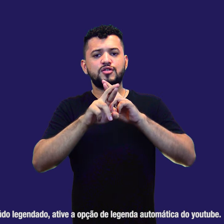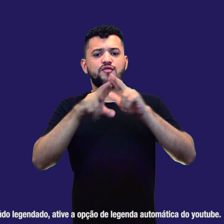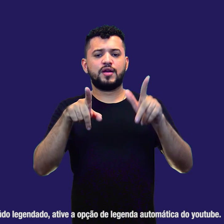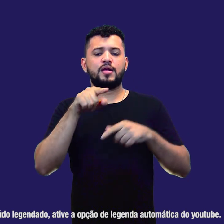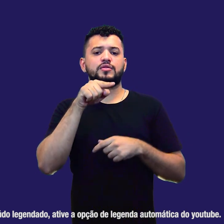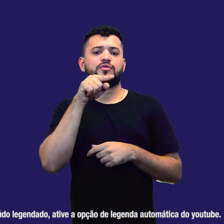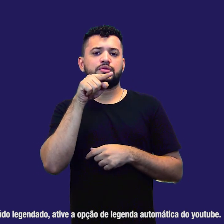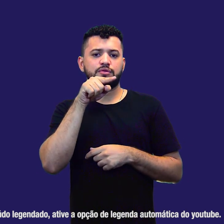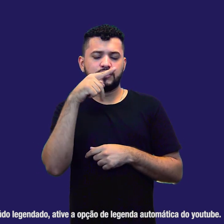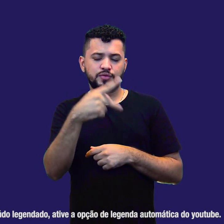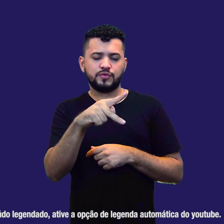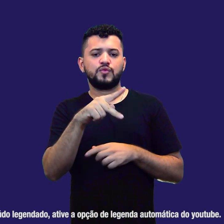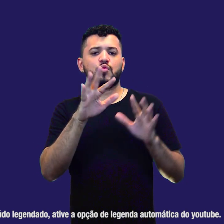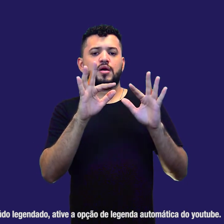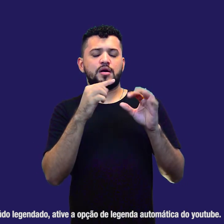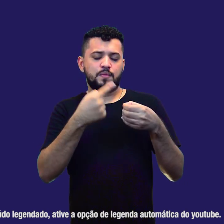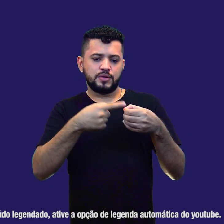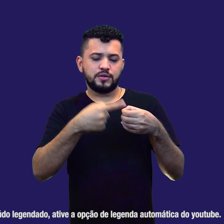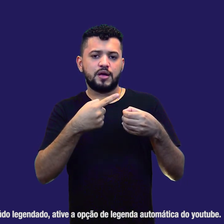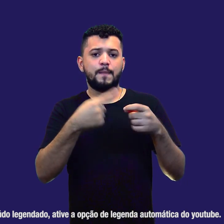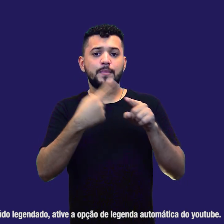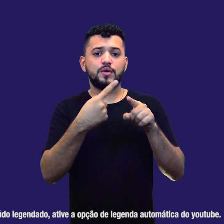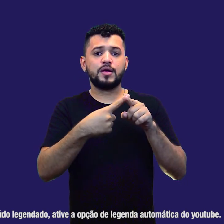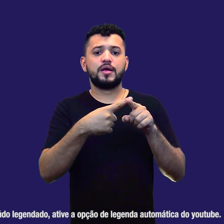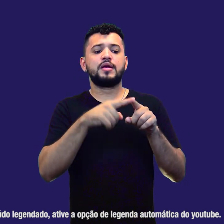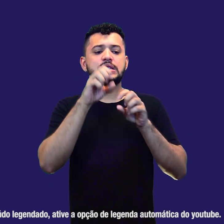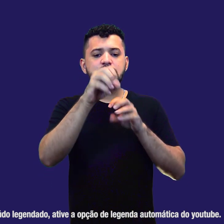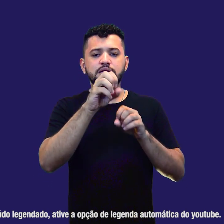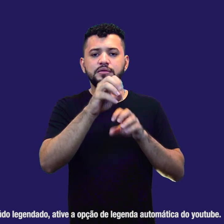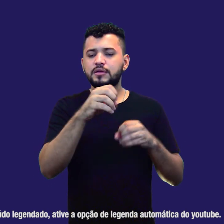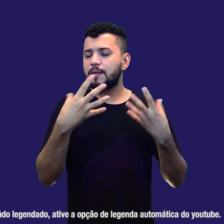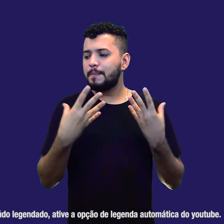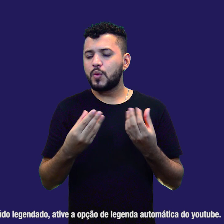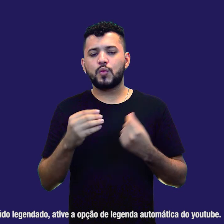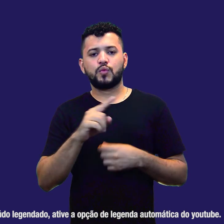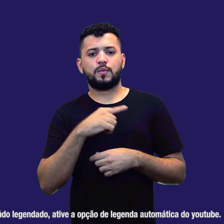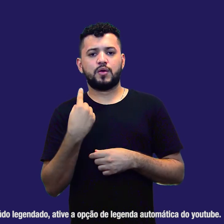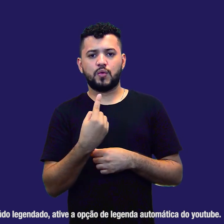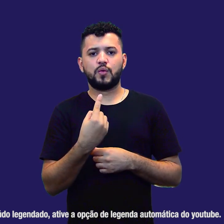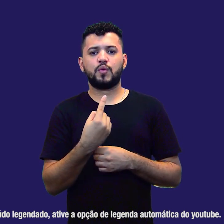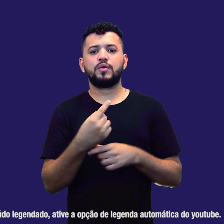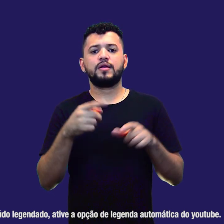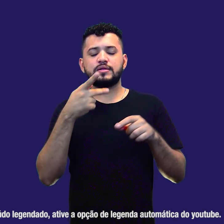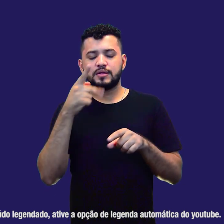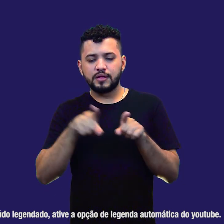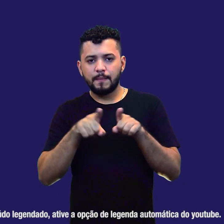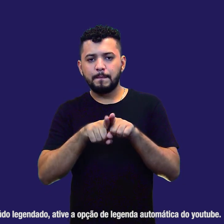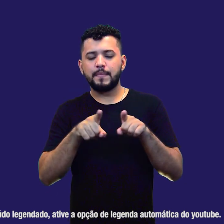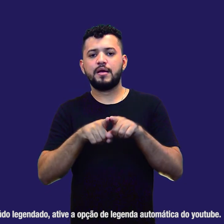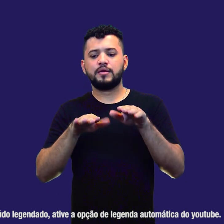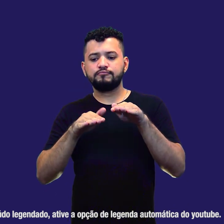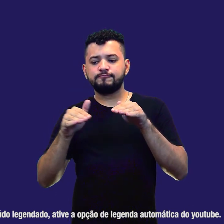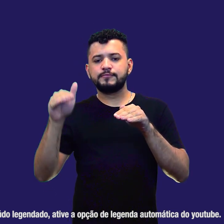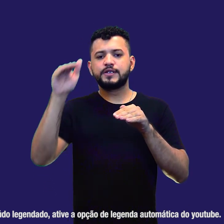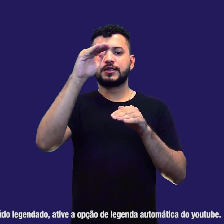da sociedade, porque eles ensinam muito para todos nós sobre superação, sobre